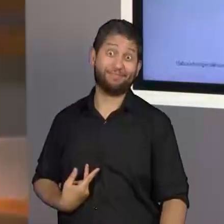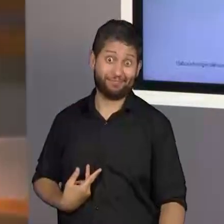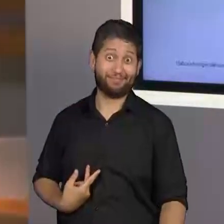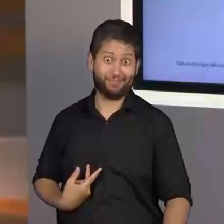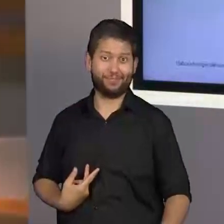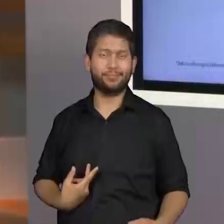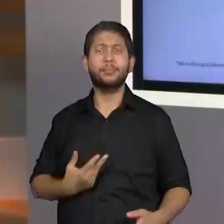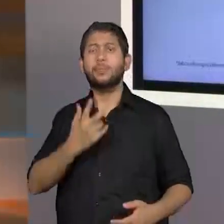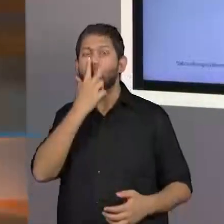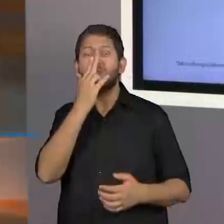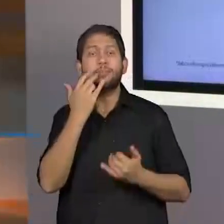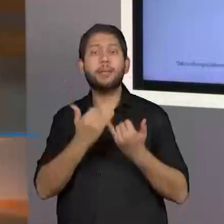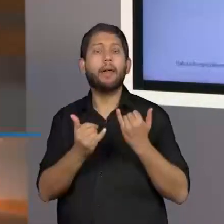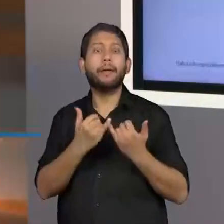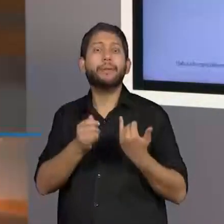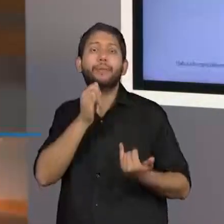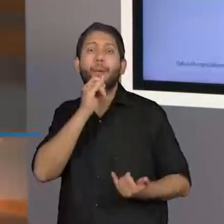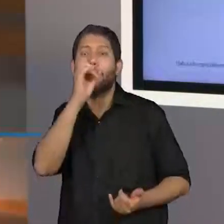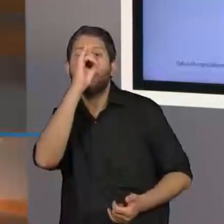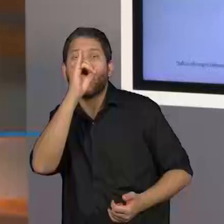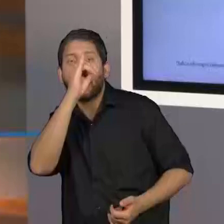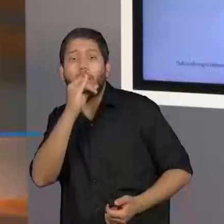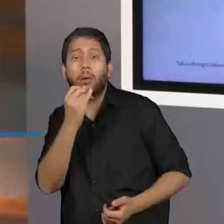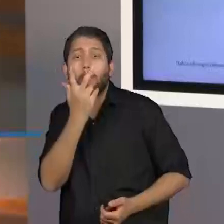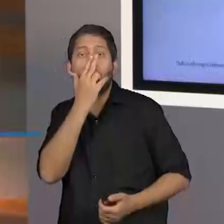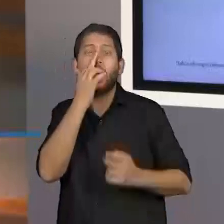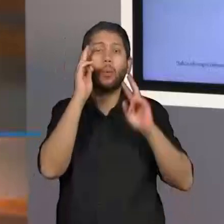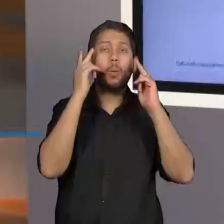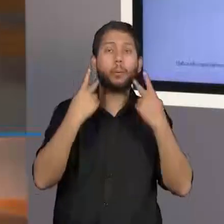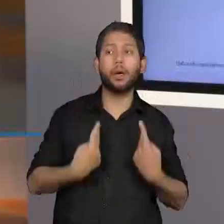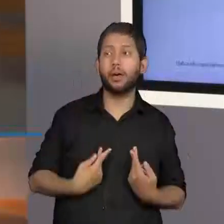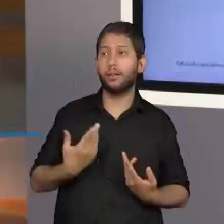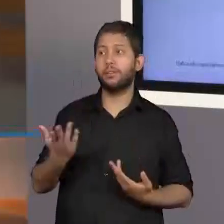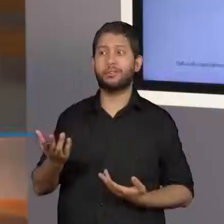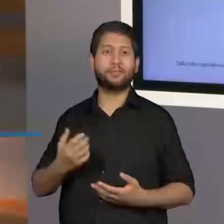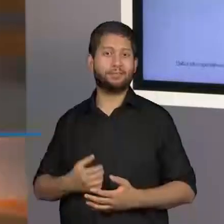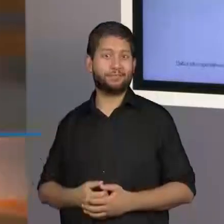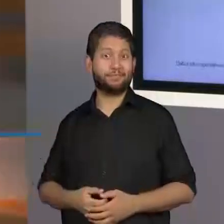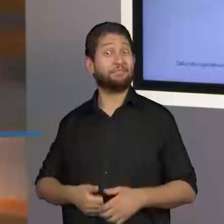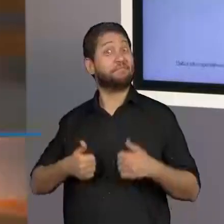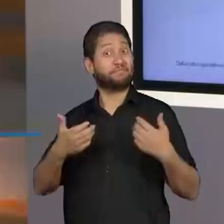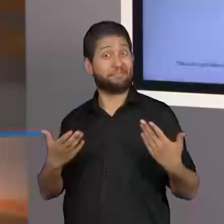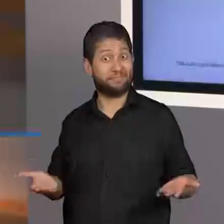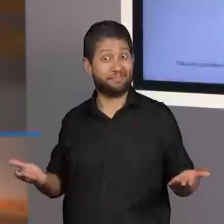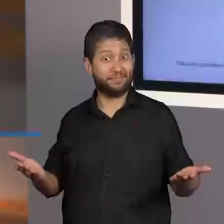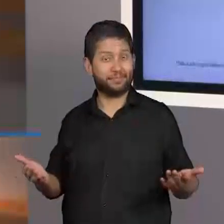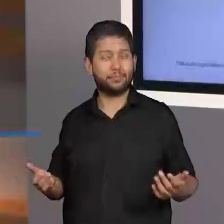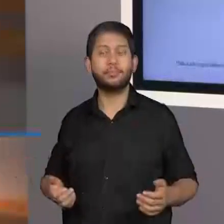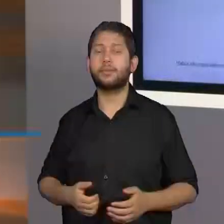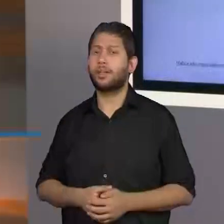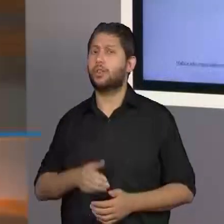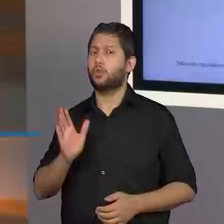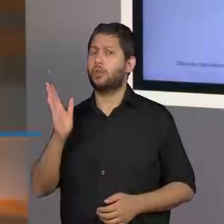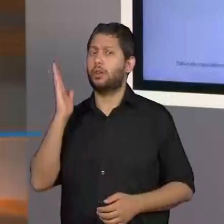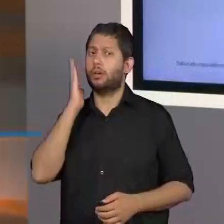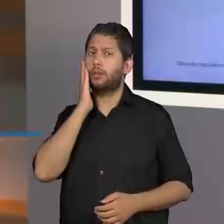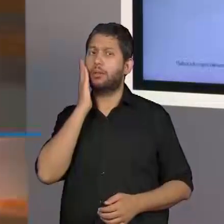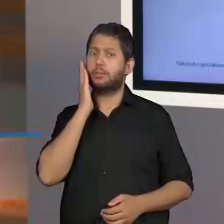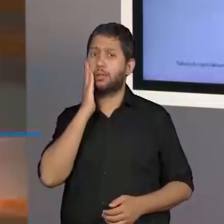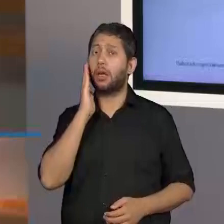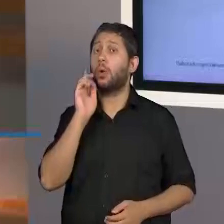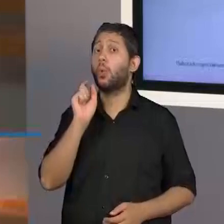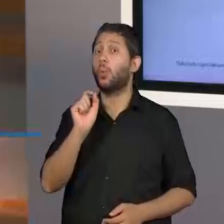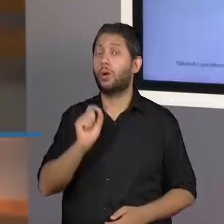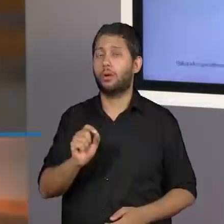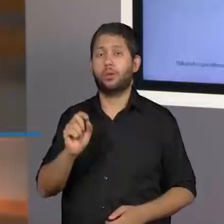também se apresentam aí nas fábulas nesses animais. Muito bem, professor. Então, eu já sei aí que é